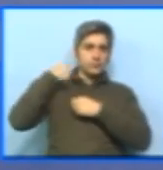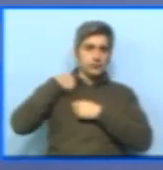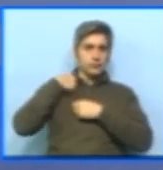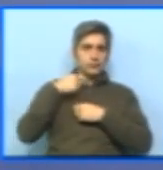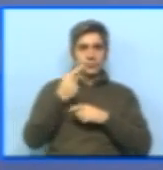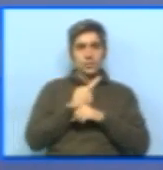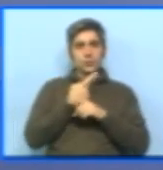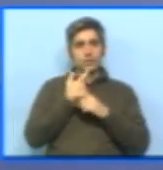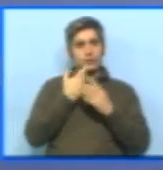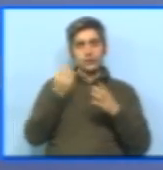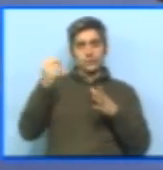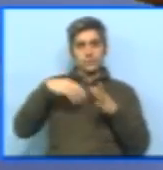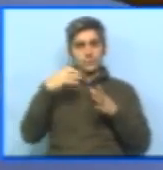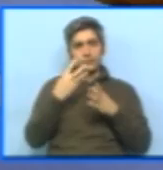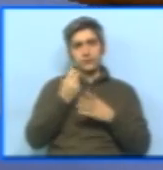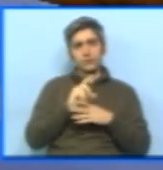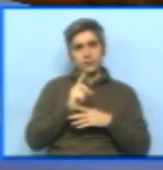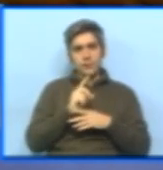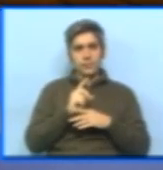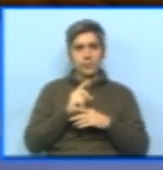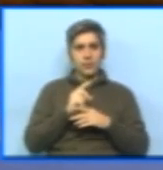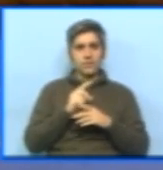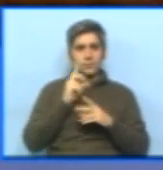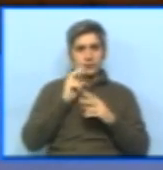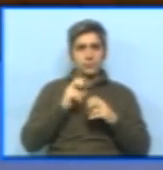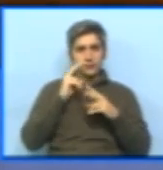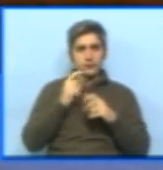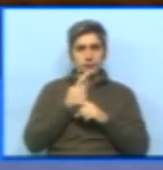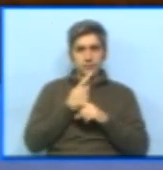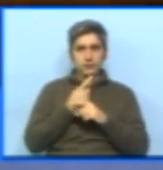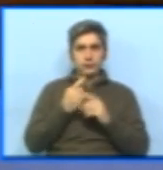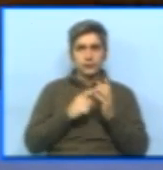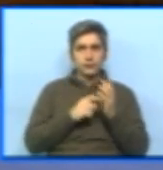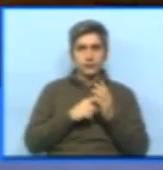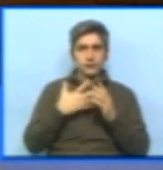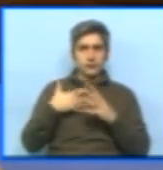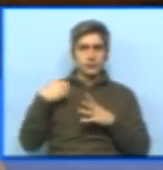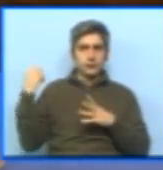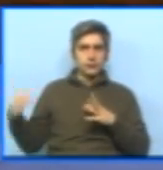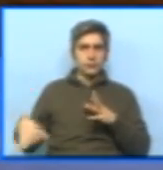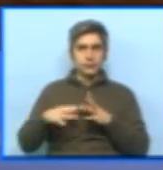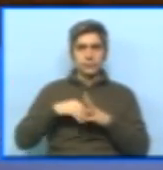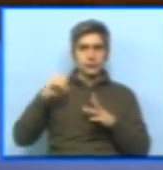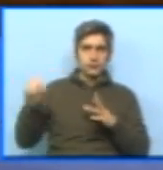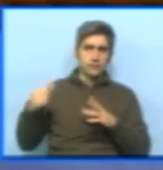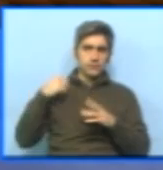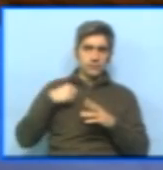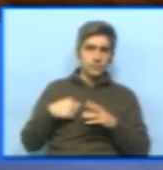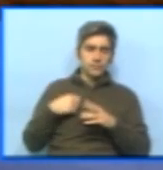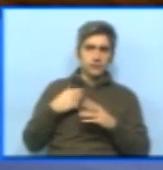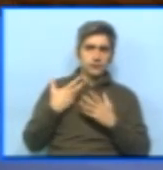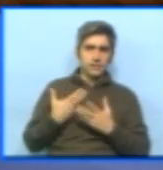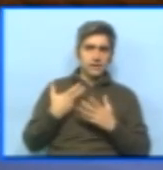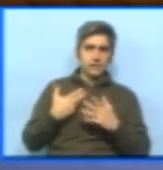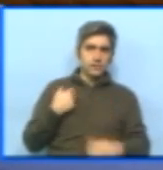ser muito, não é? Não há de ser muito. Às vezes vai descobrindo que tem que tirar coisas da saca, porque qualquer grama